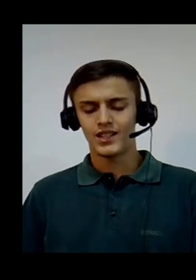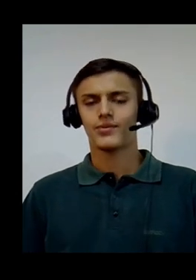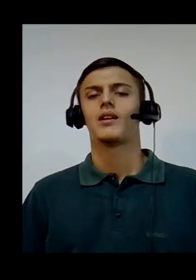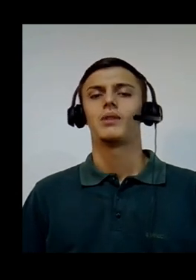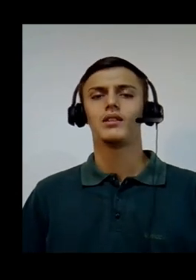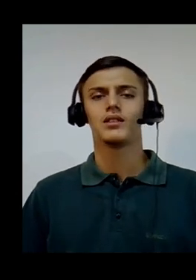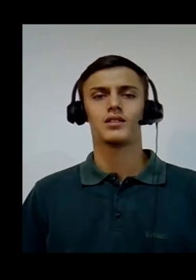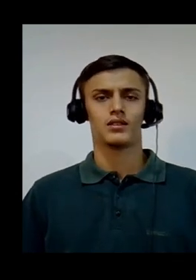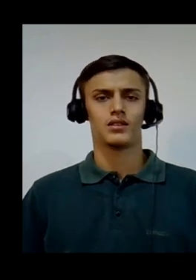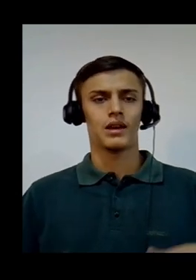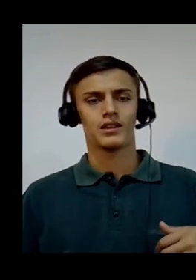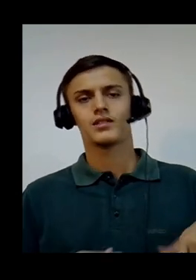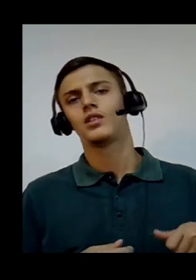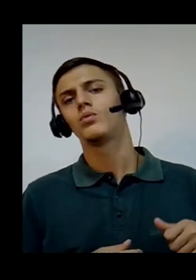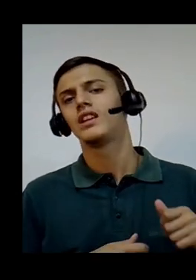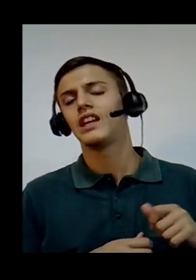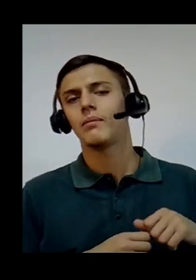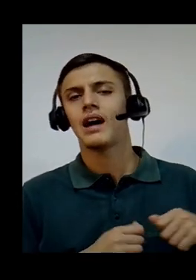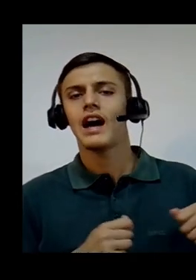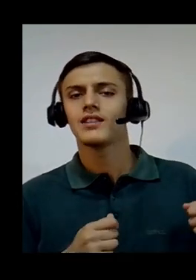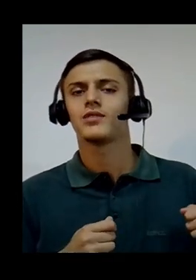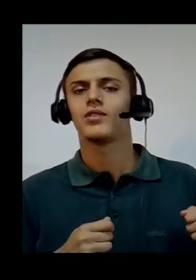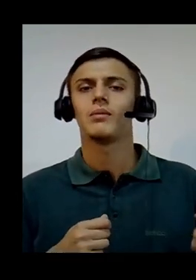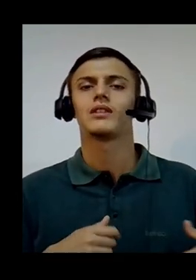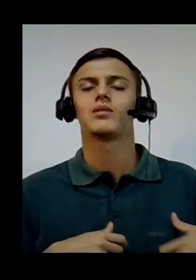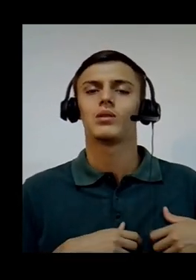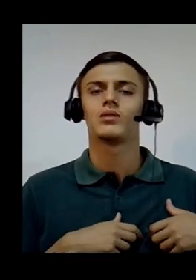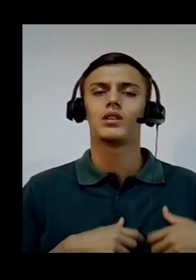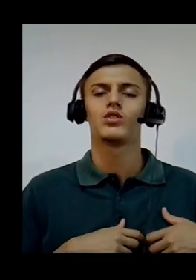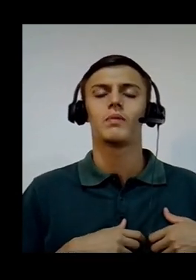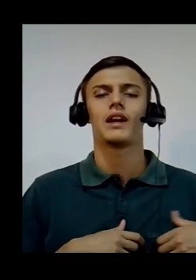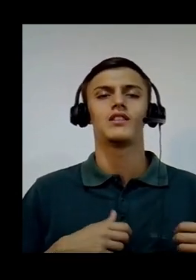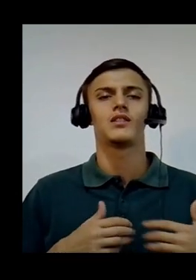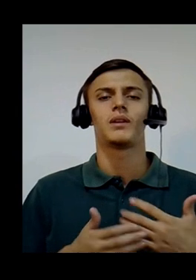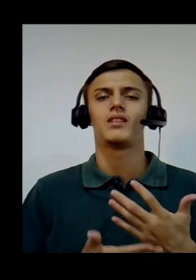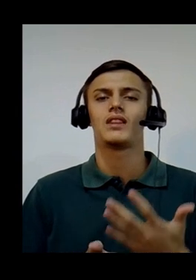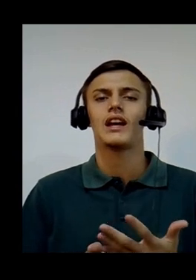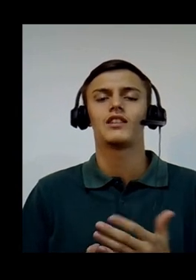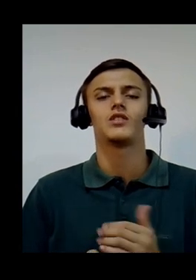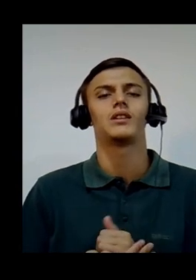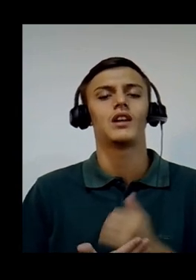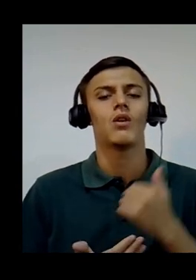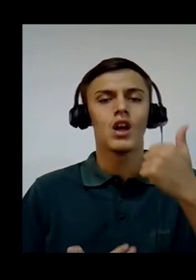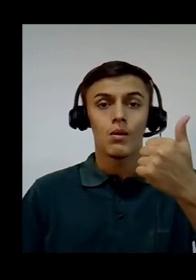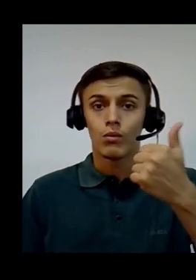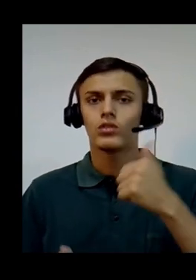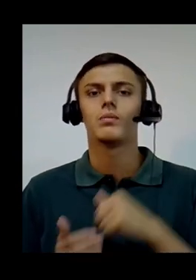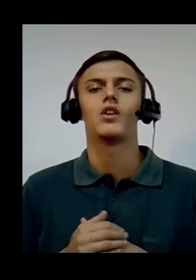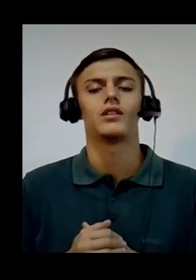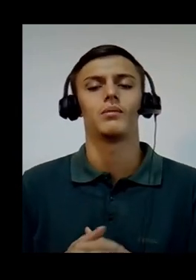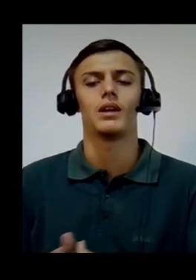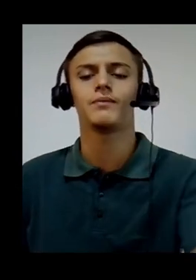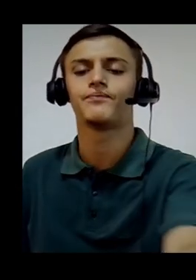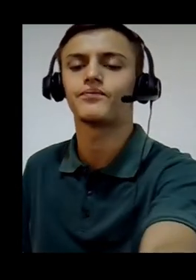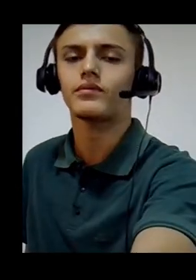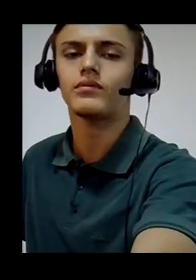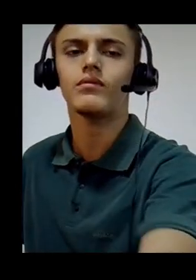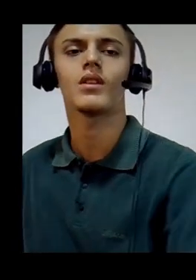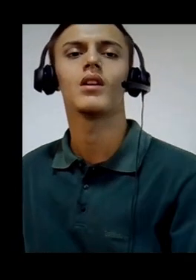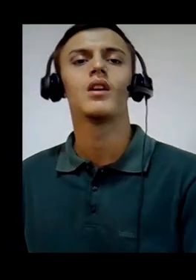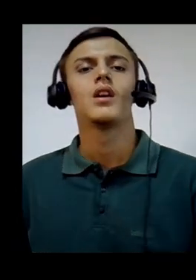para erguer as ferramentas. Também, se conseguirem amarrar essas ferramentas no seu cinto de paraquedista para evitar a queda de material, muito melhor